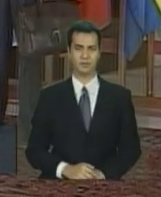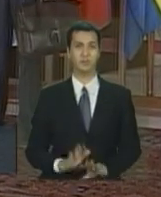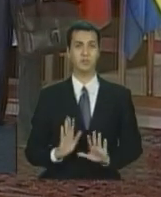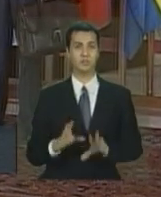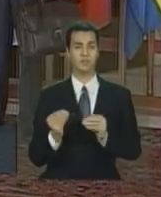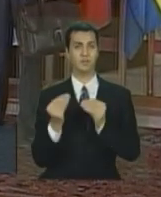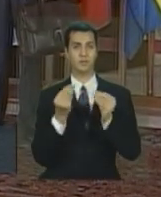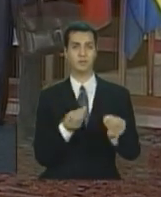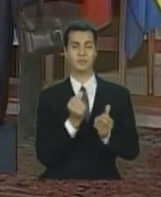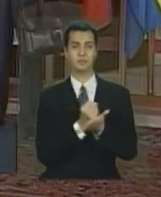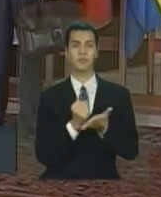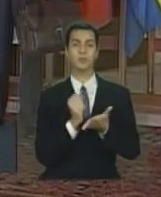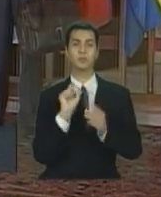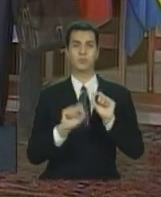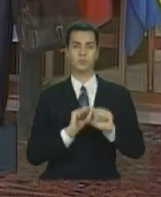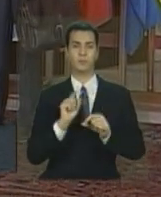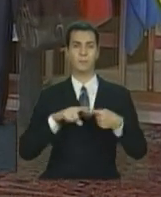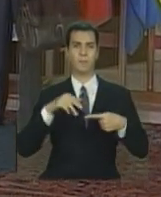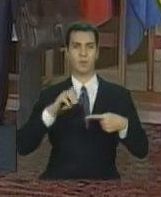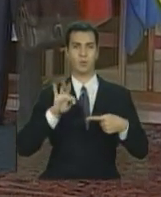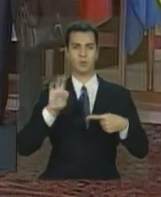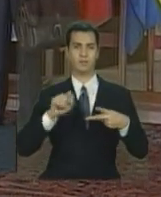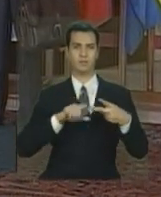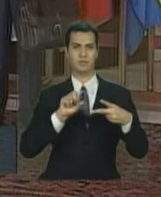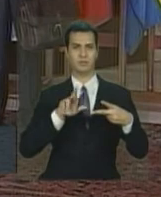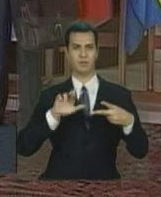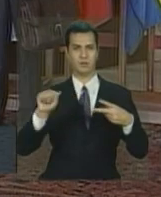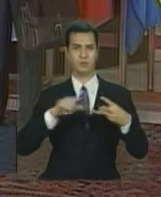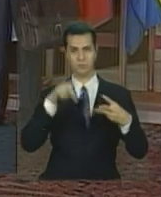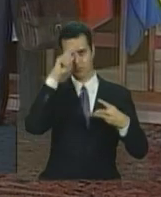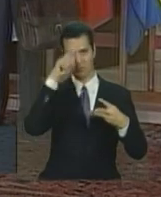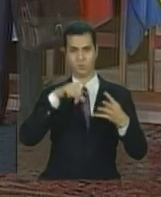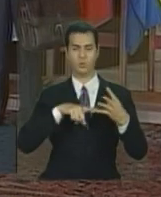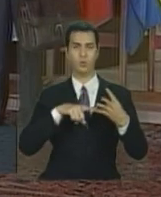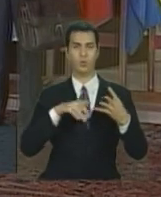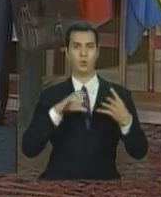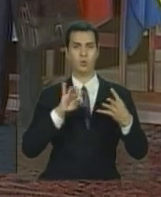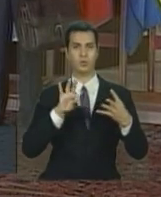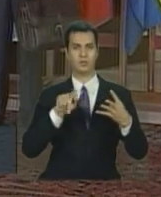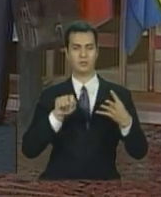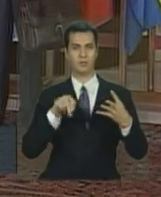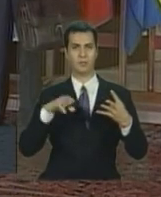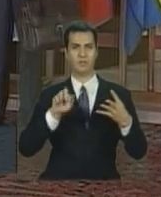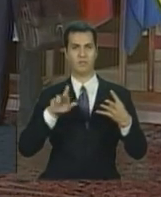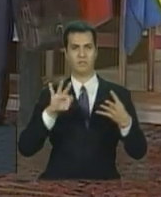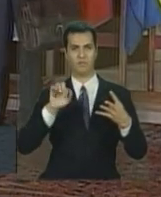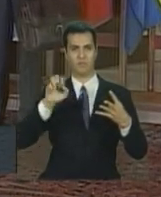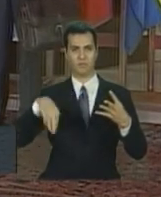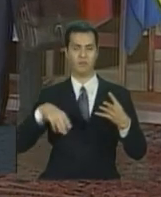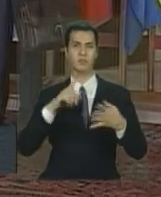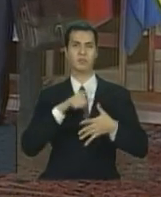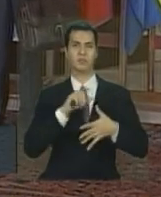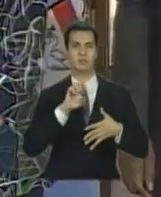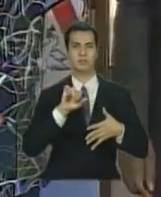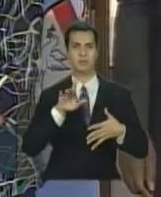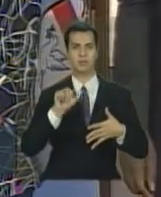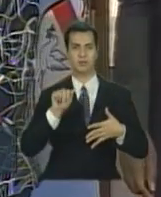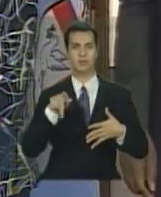suas credenciais Malta, Síria, Peru, Costa do Marfim, Sri Lanka,